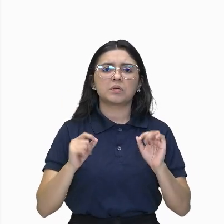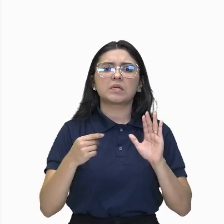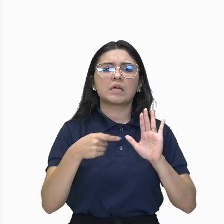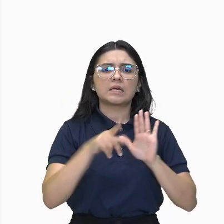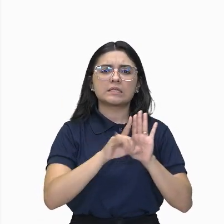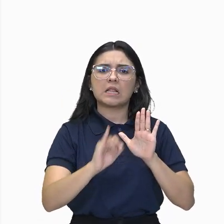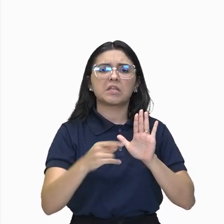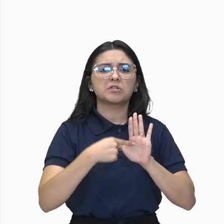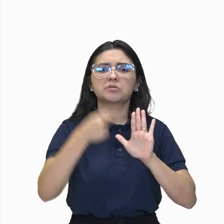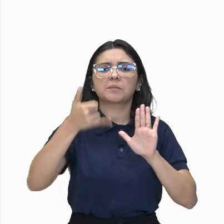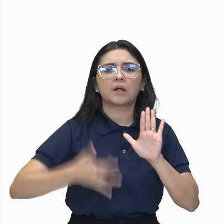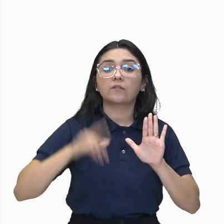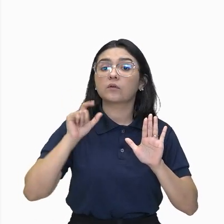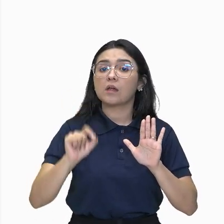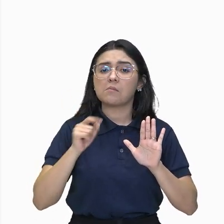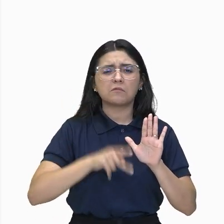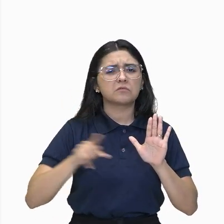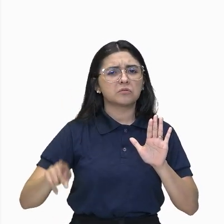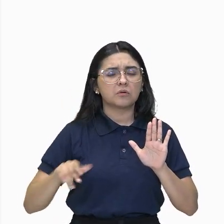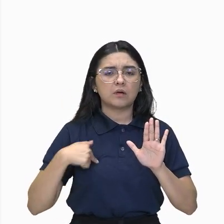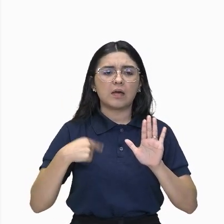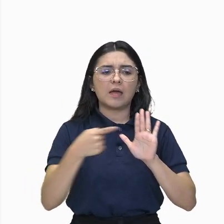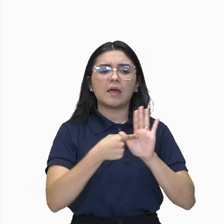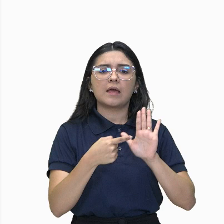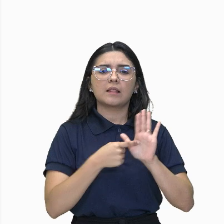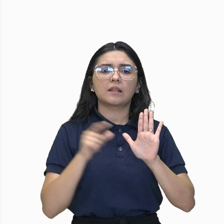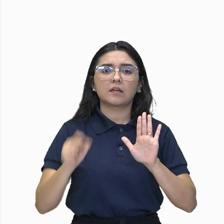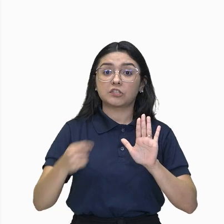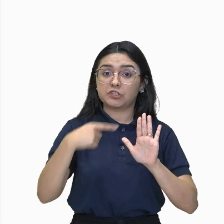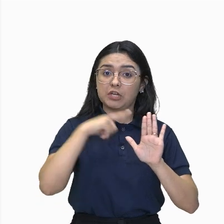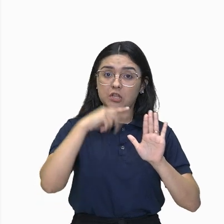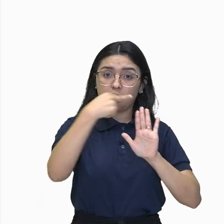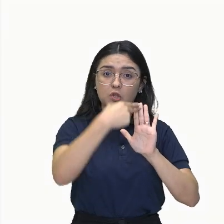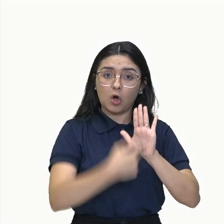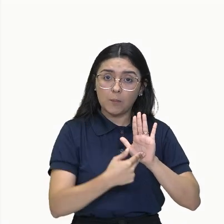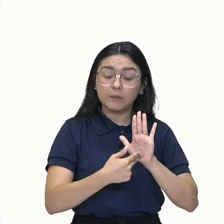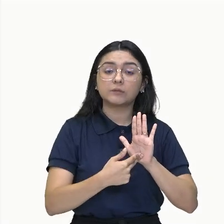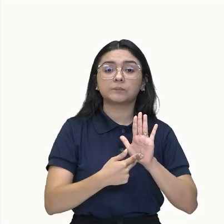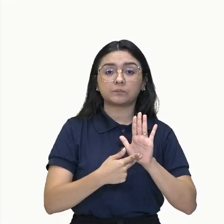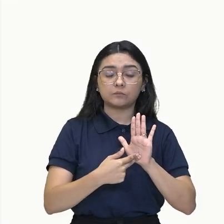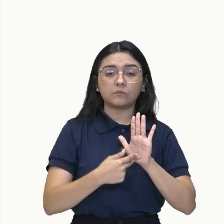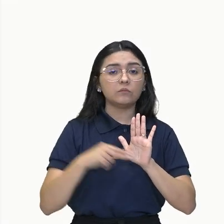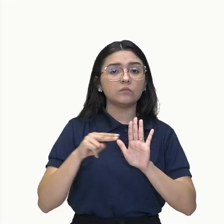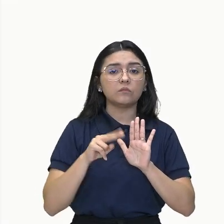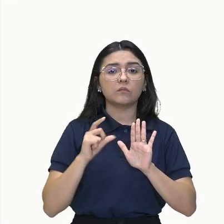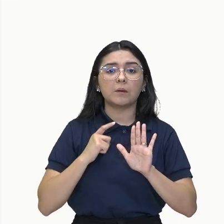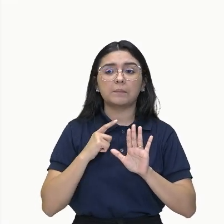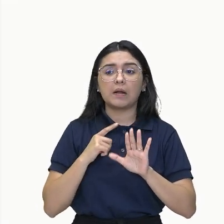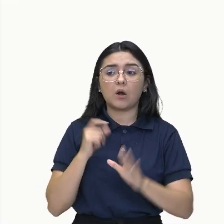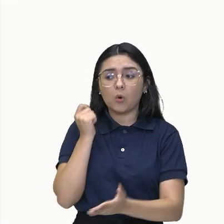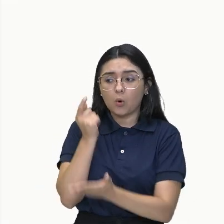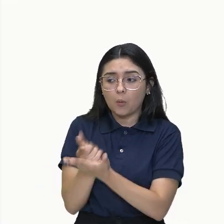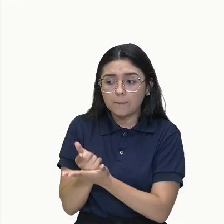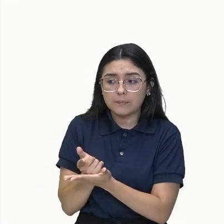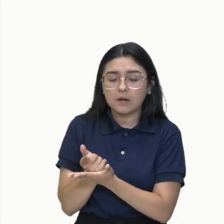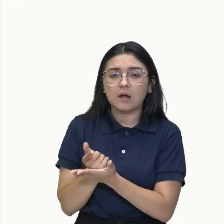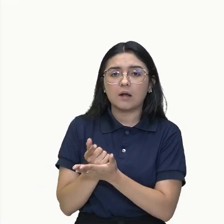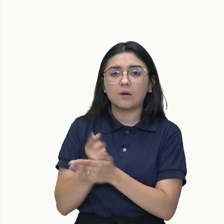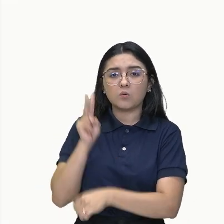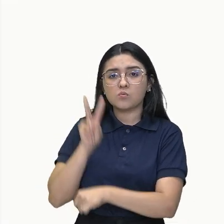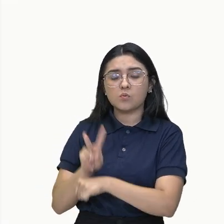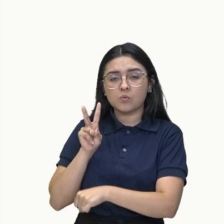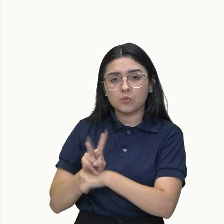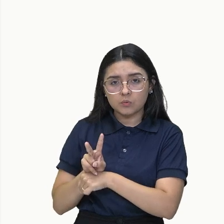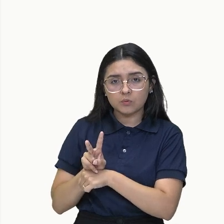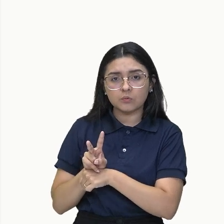falava basicamente, professor? Ela estimulava normas sobre a posse, a